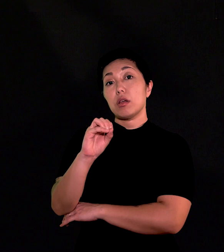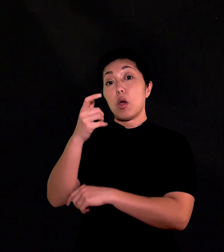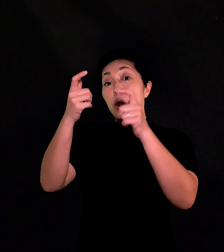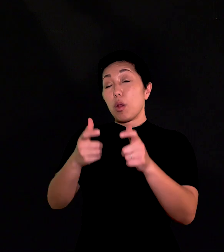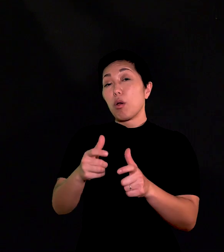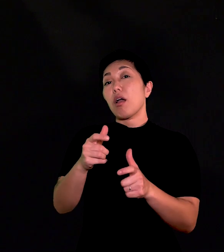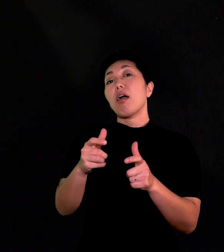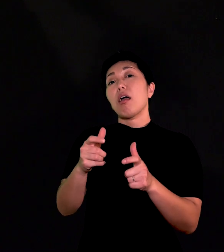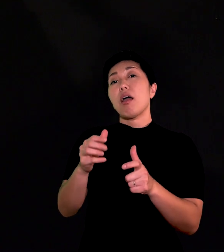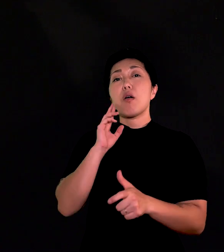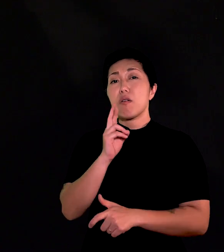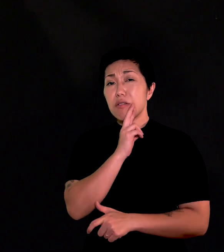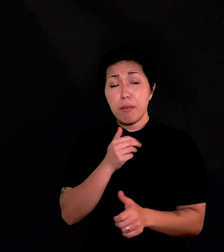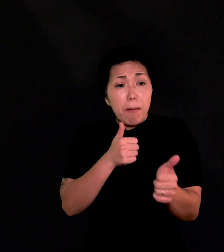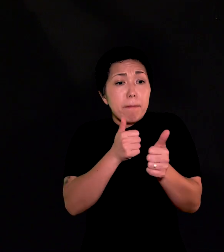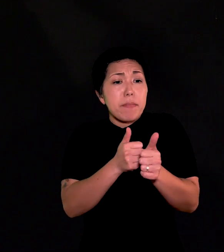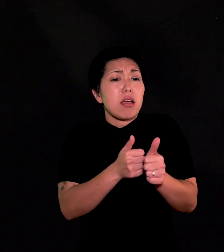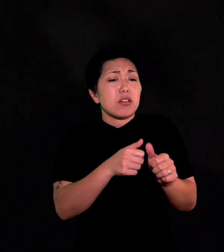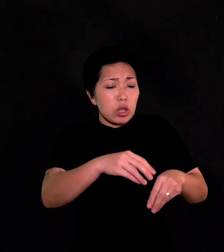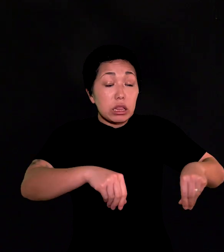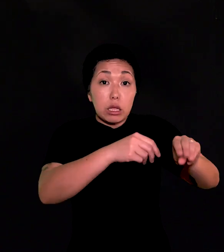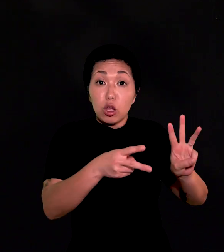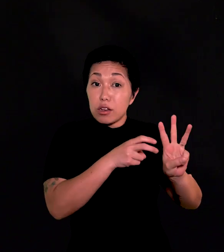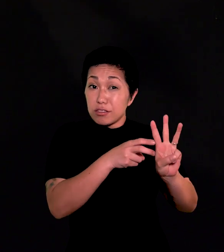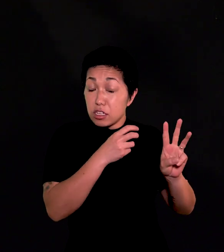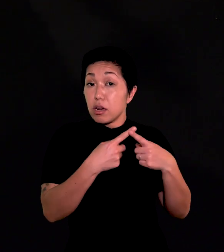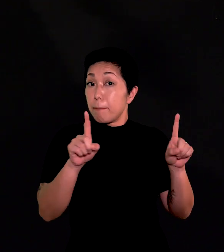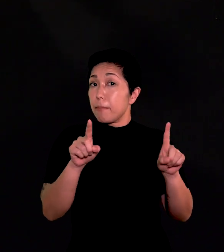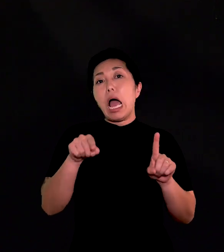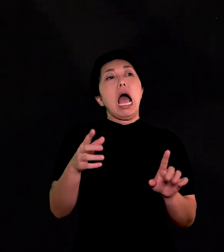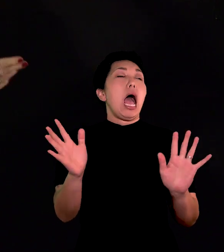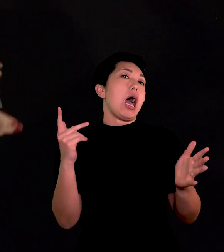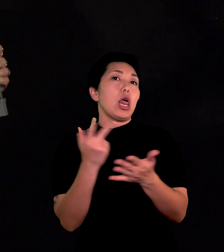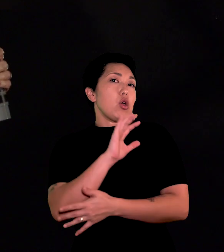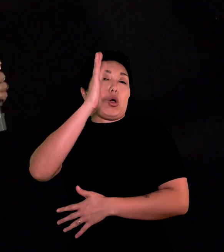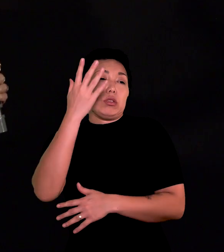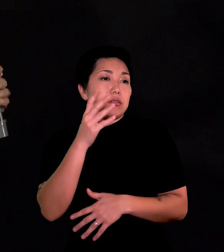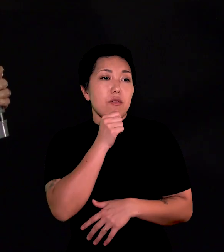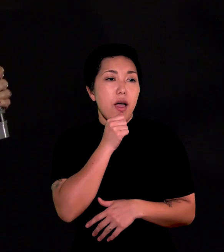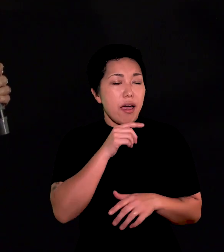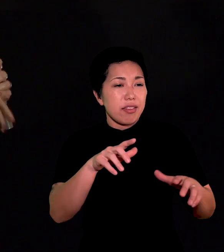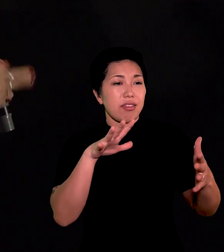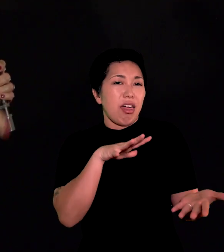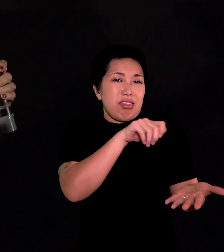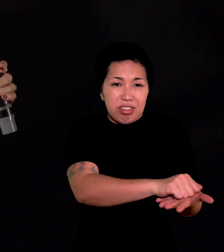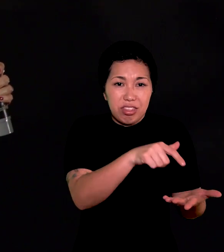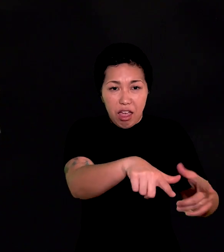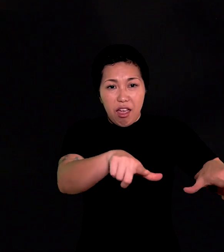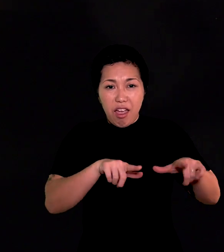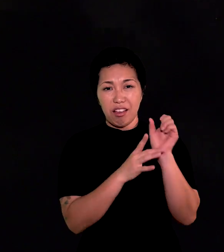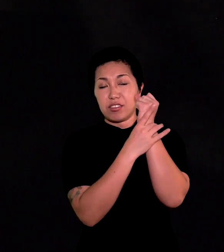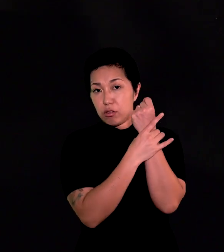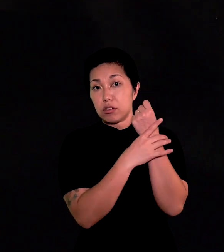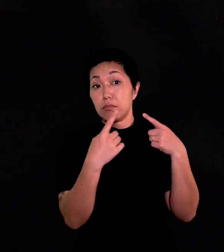no meio de Roraima, perto de terra indígena. Mas não terra indígena, sim, porque a demarcação ainda não aconteceu, porque o